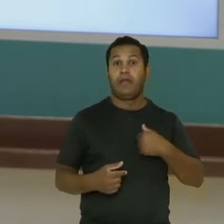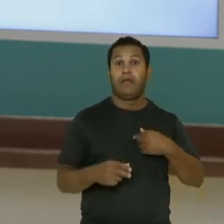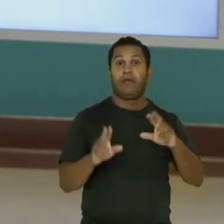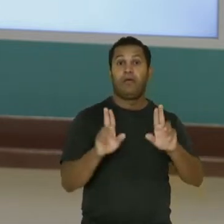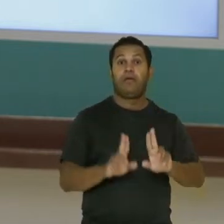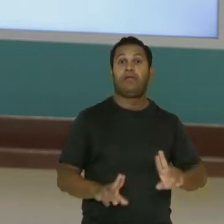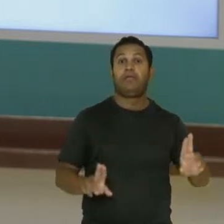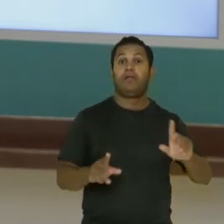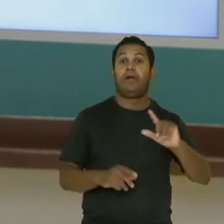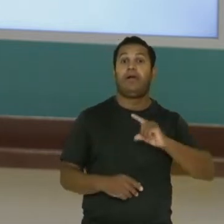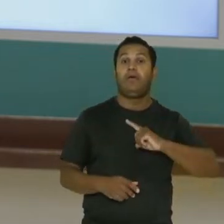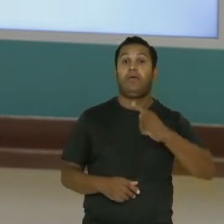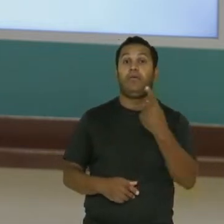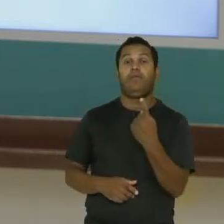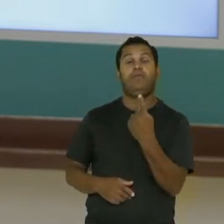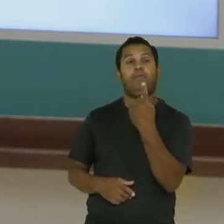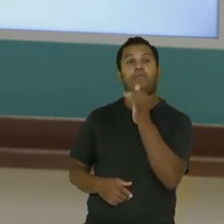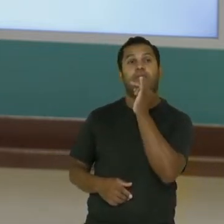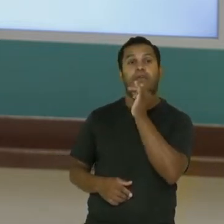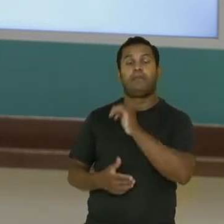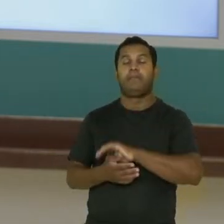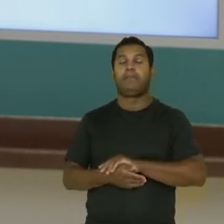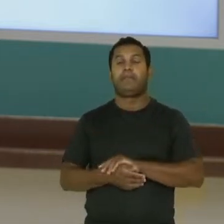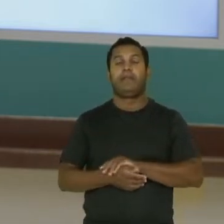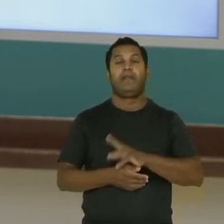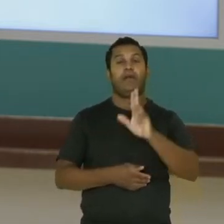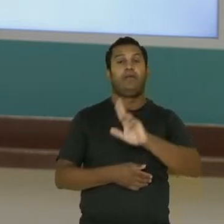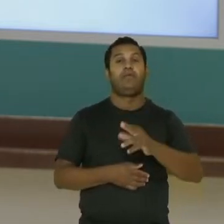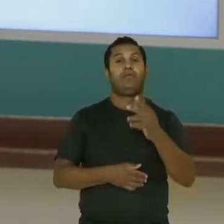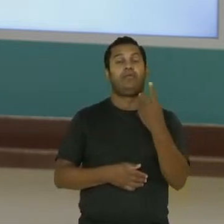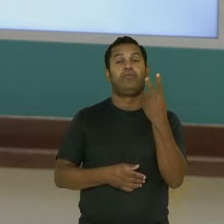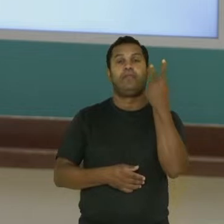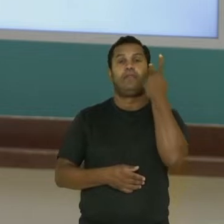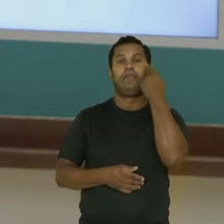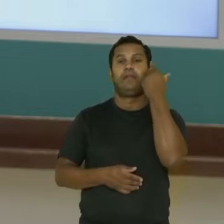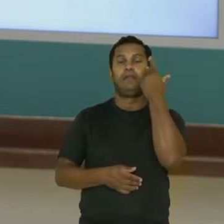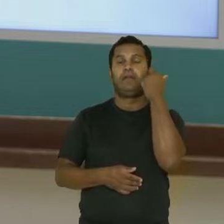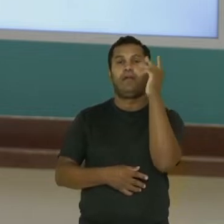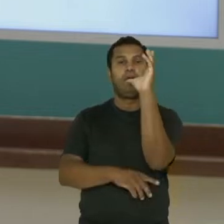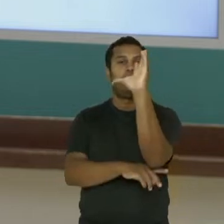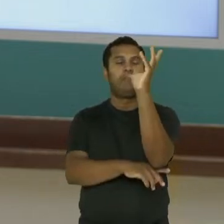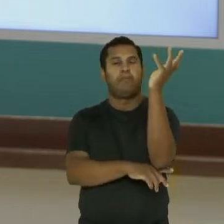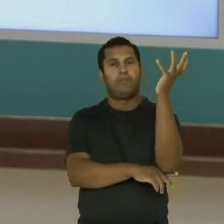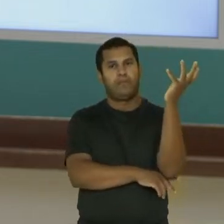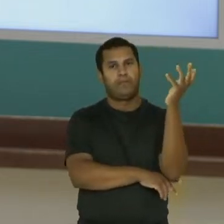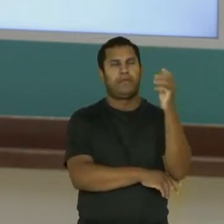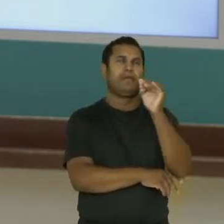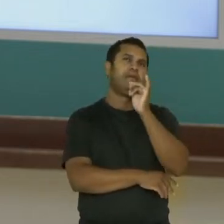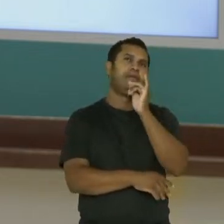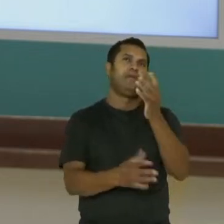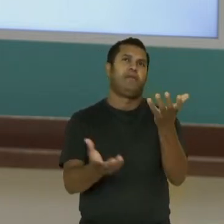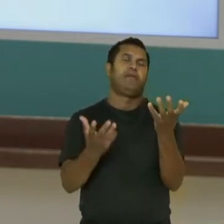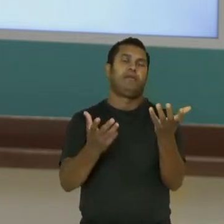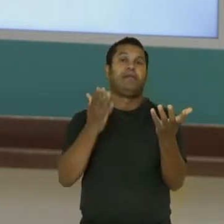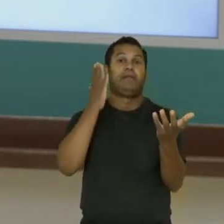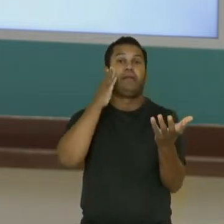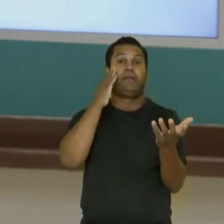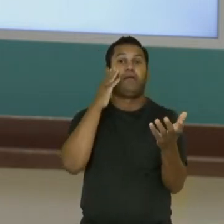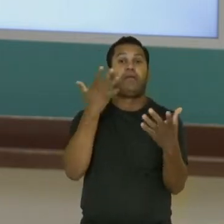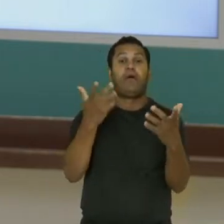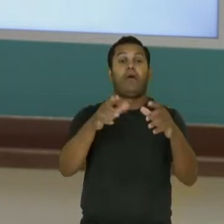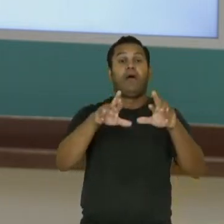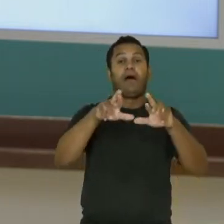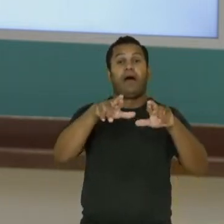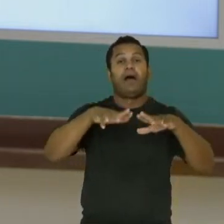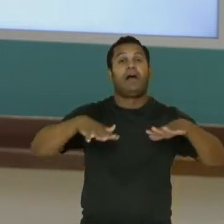critério, por exemplo, vou usar um critério natural. Aí eu divido o Brasil em regiões climáticas, né? Ou